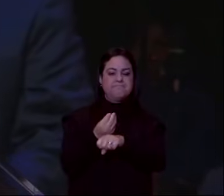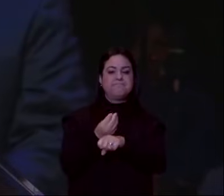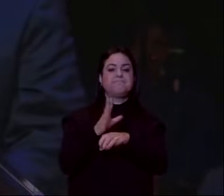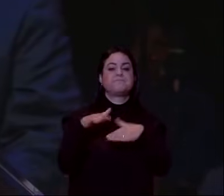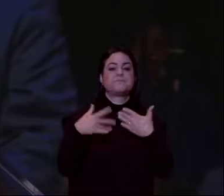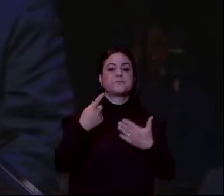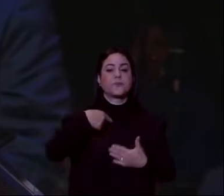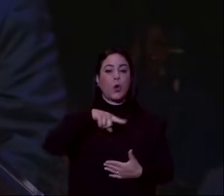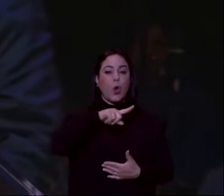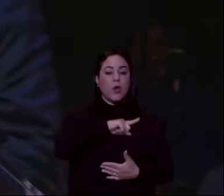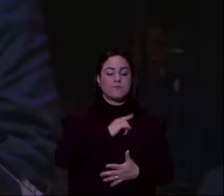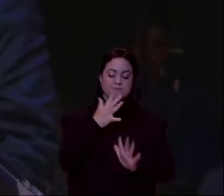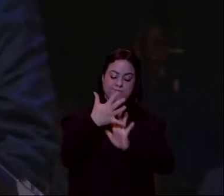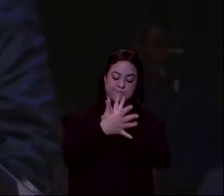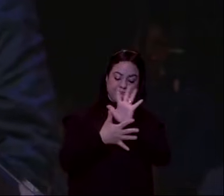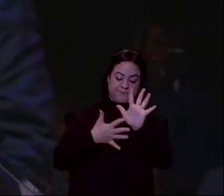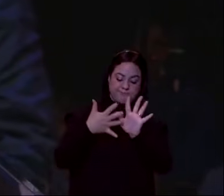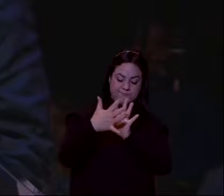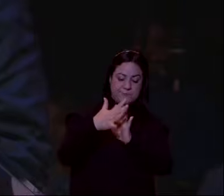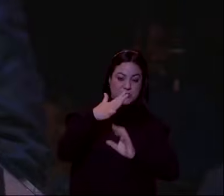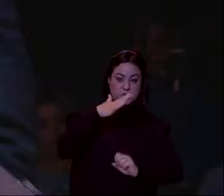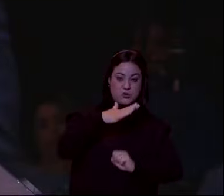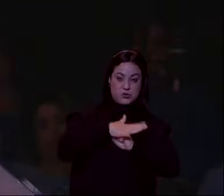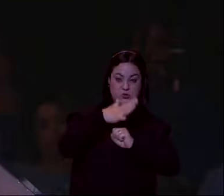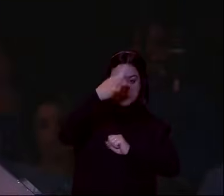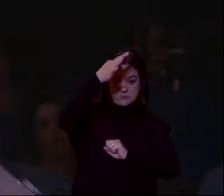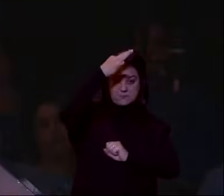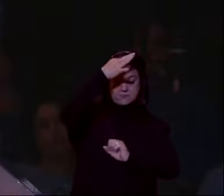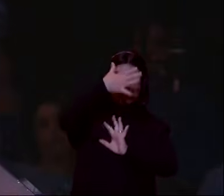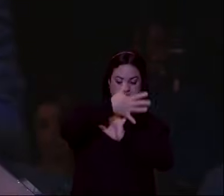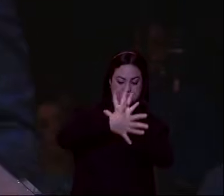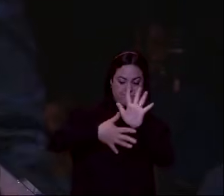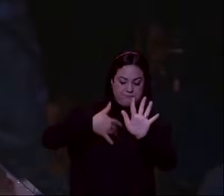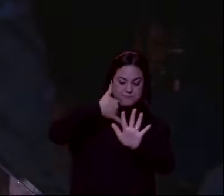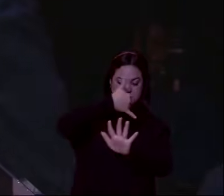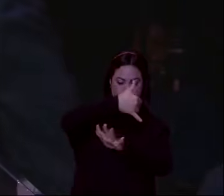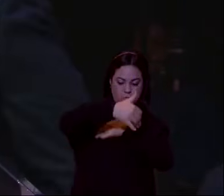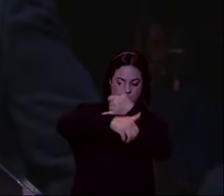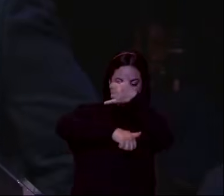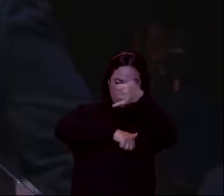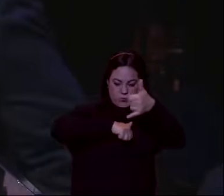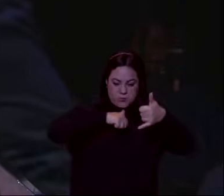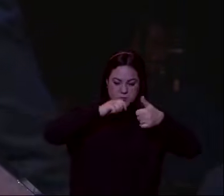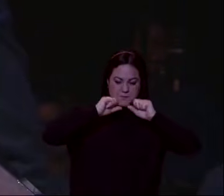Quando a gente abre a boca cheio do Espírito Santo, essa boca é ungida para abençoar.